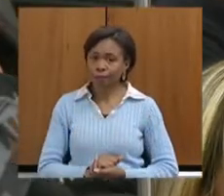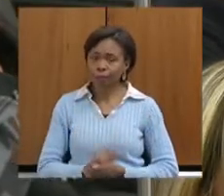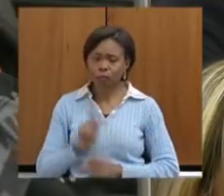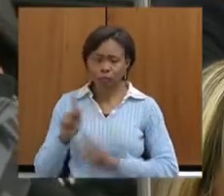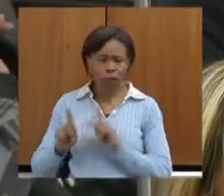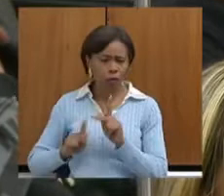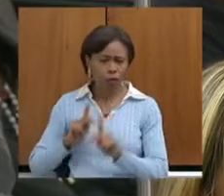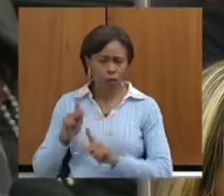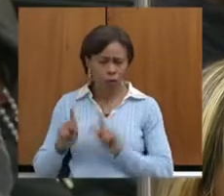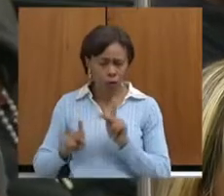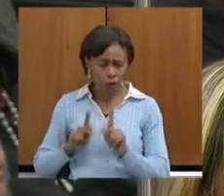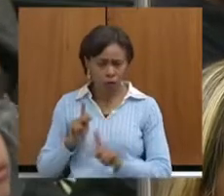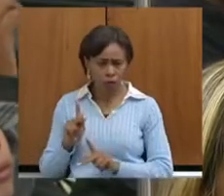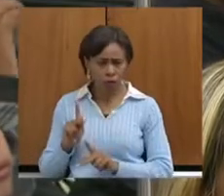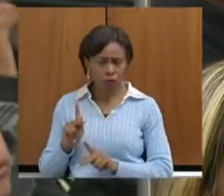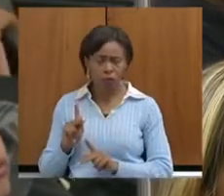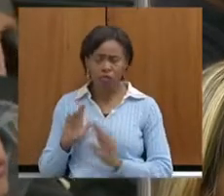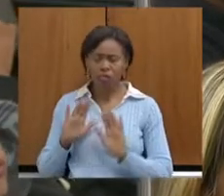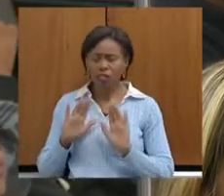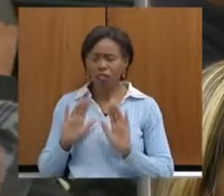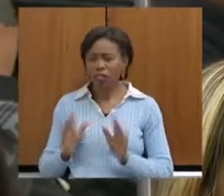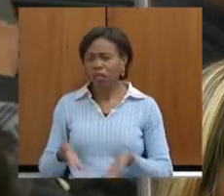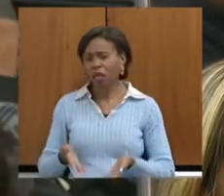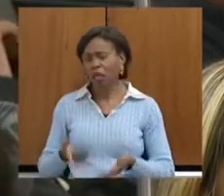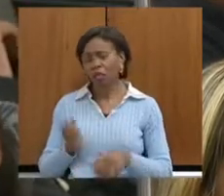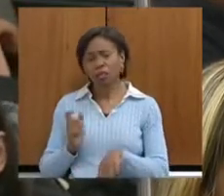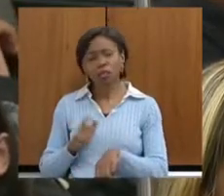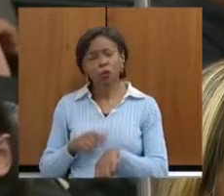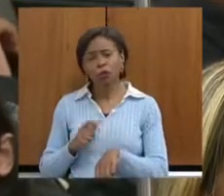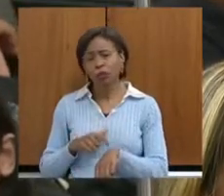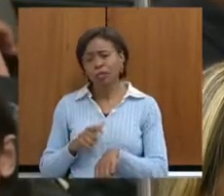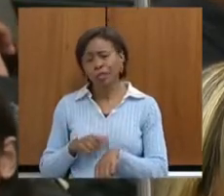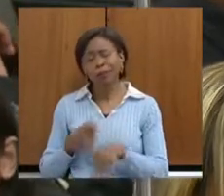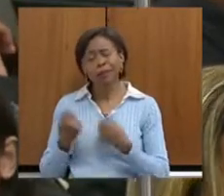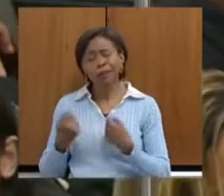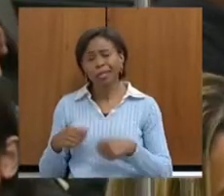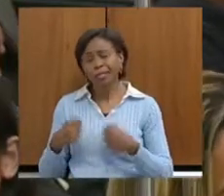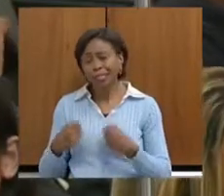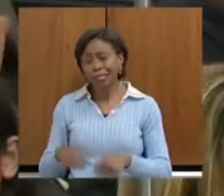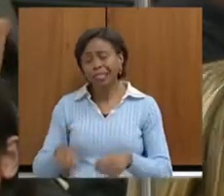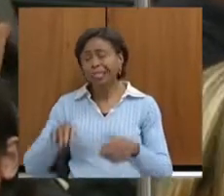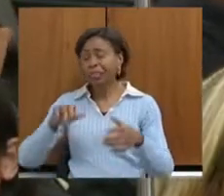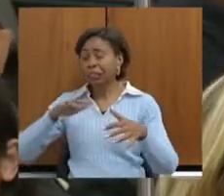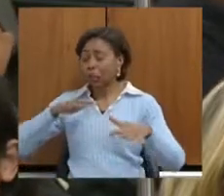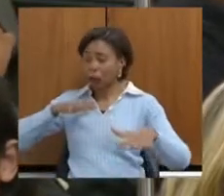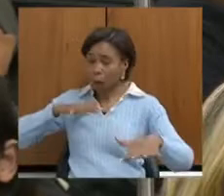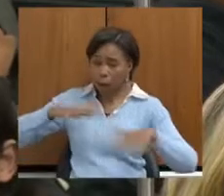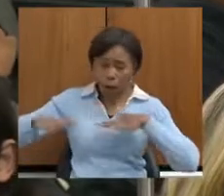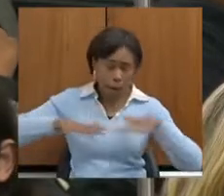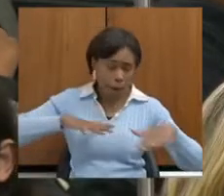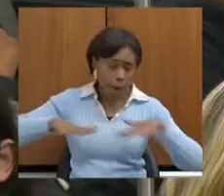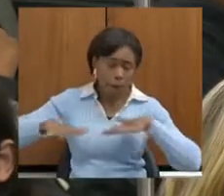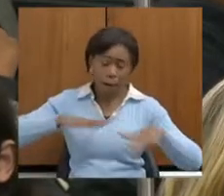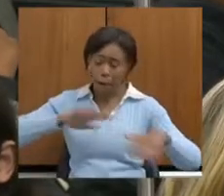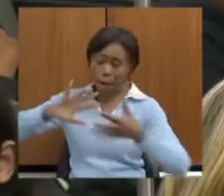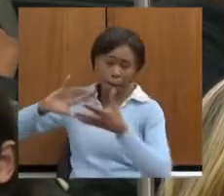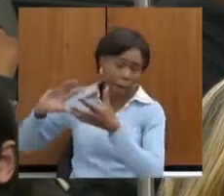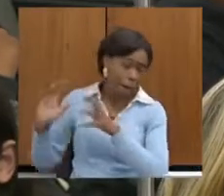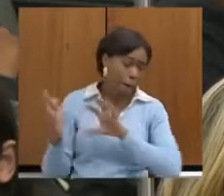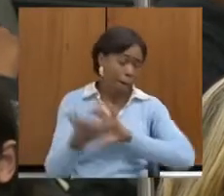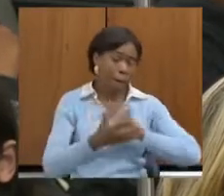povo já tá na hora de fazer um grande revolução que vai trazer muitos problemas